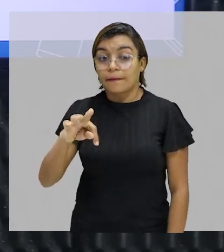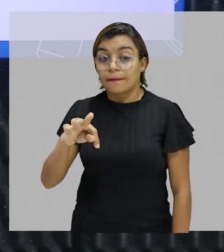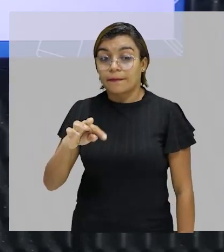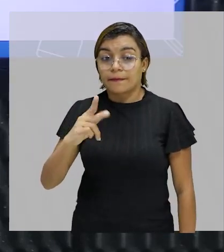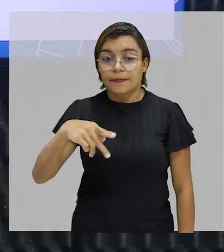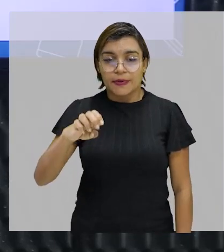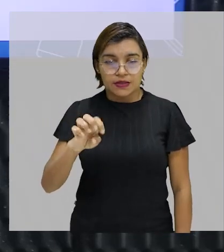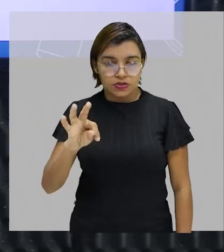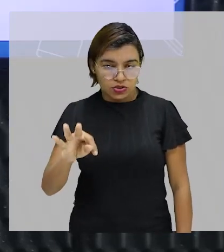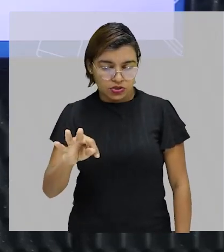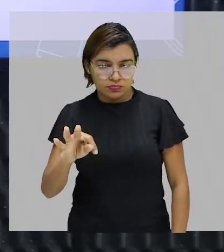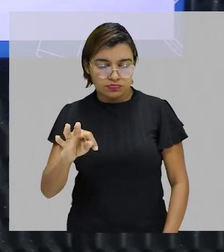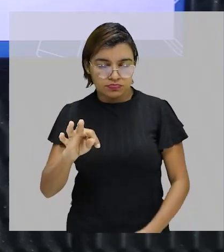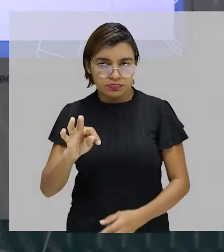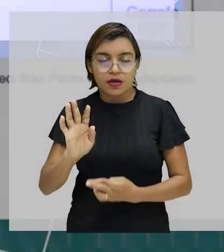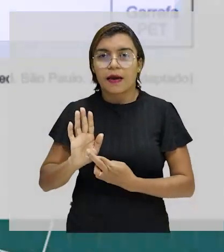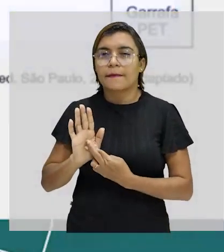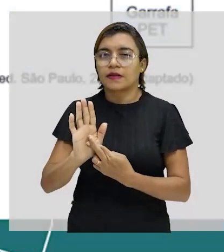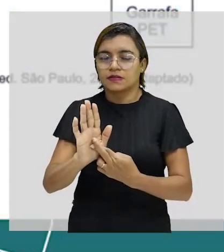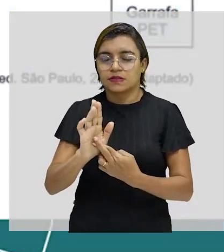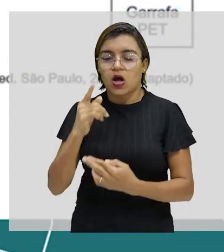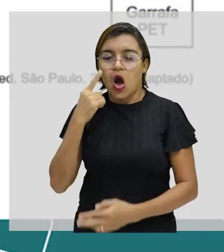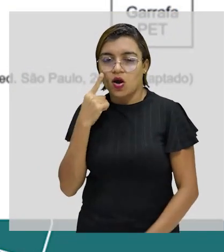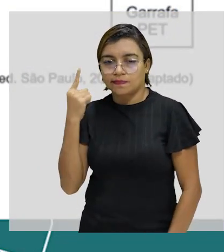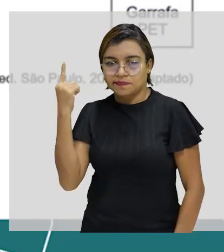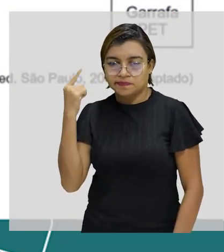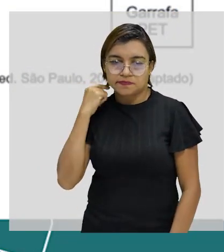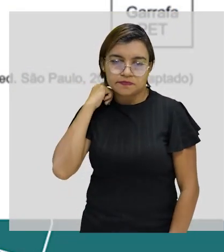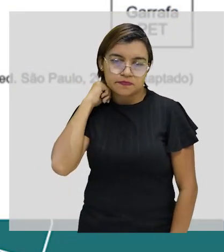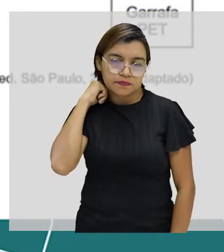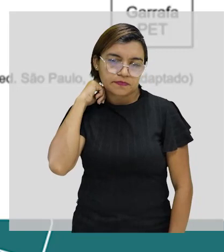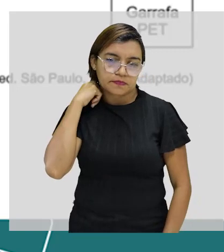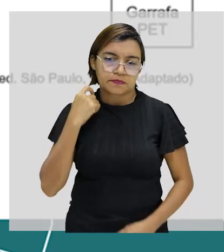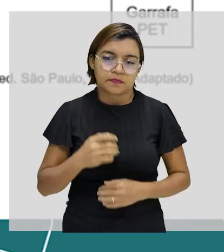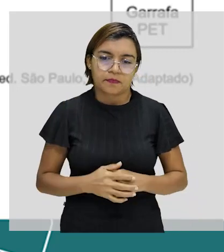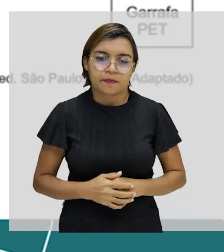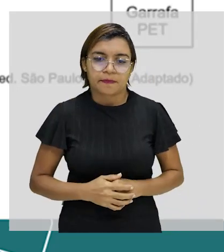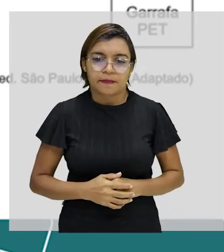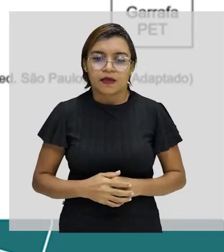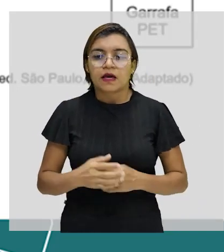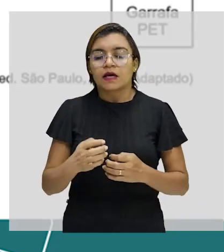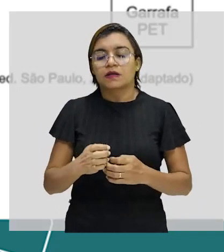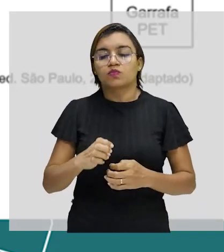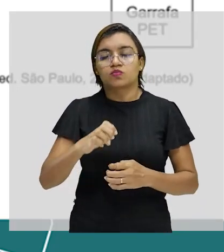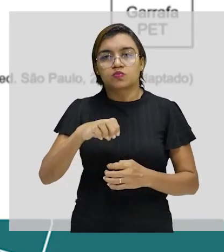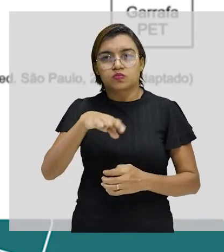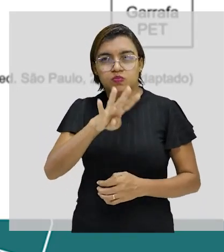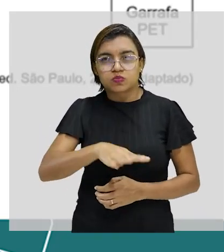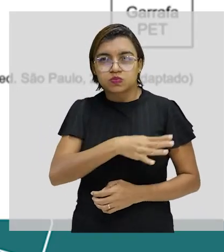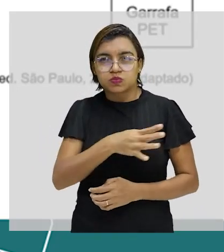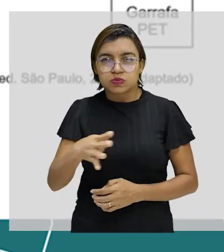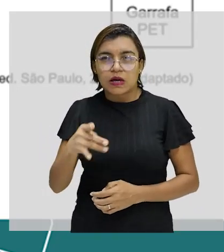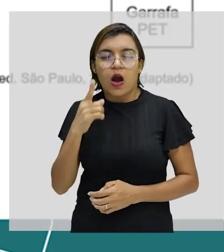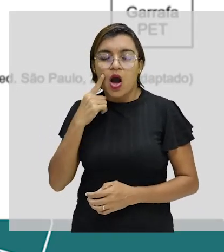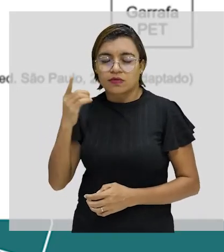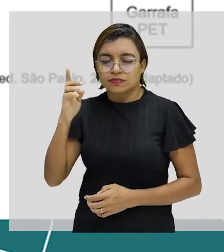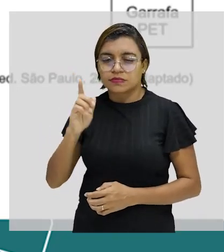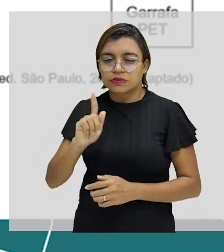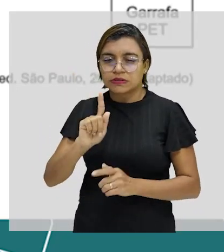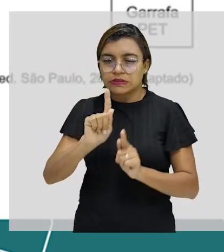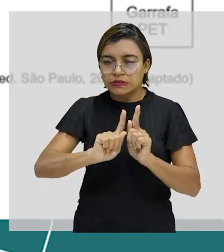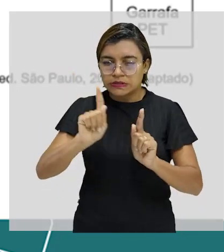a seguir. Olha aqui, Então, essa aqui seria a rota para podermos chegar, né, para a gente poder chegar